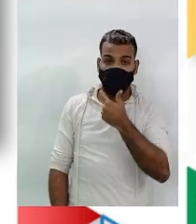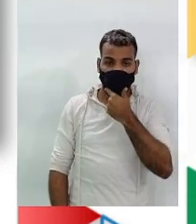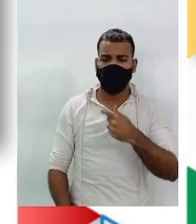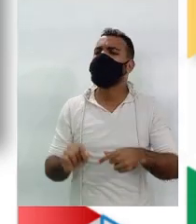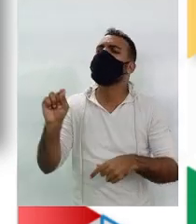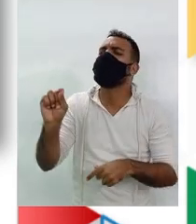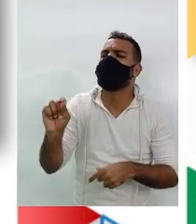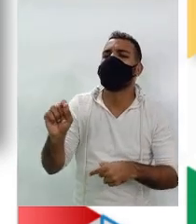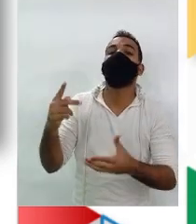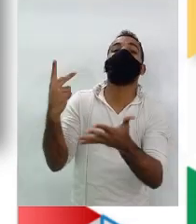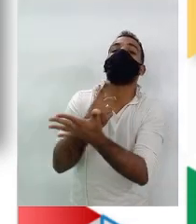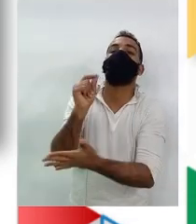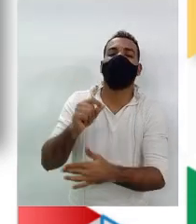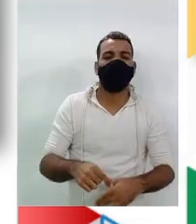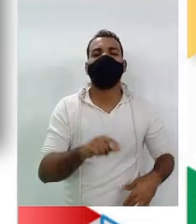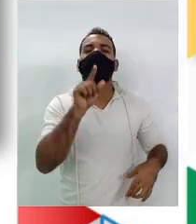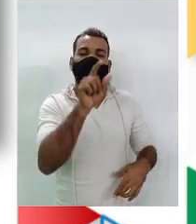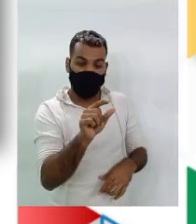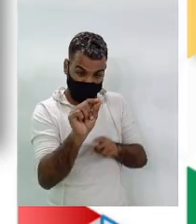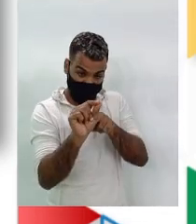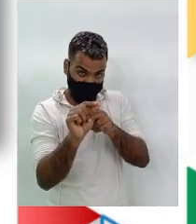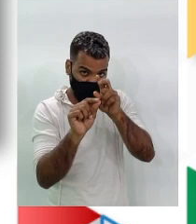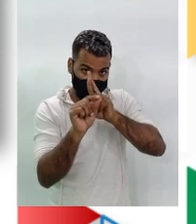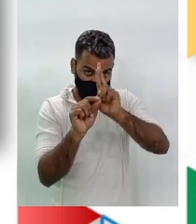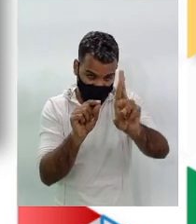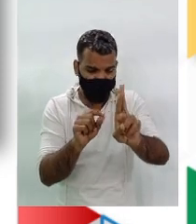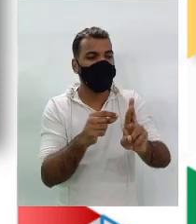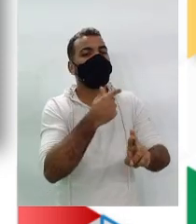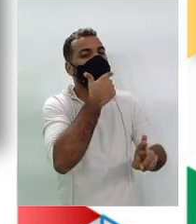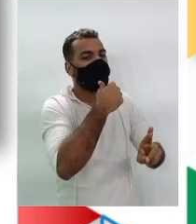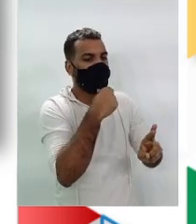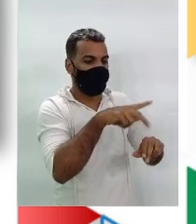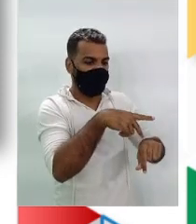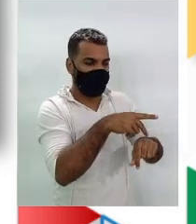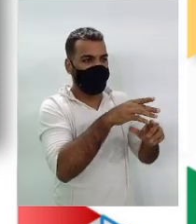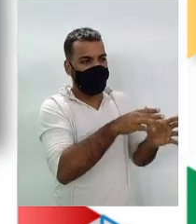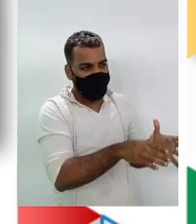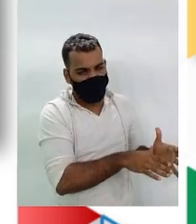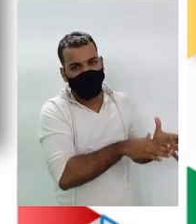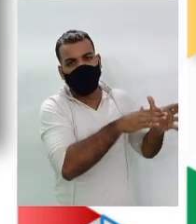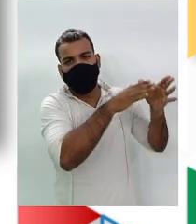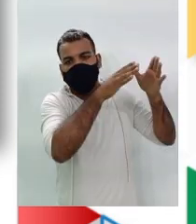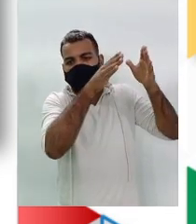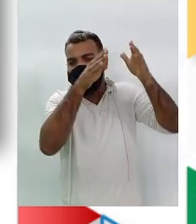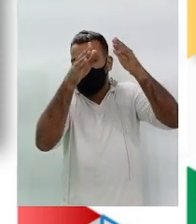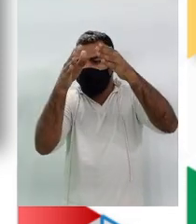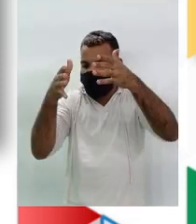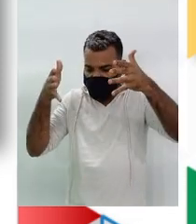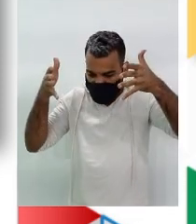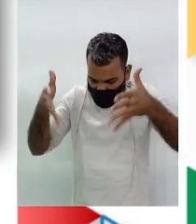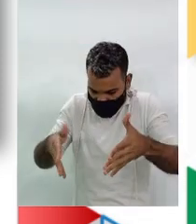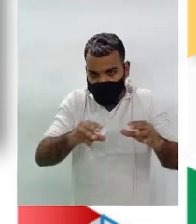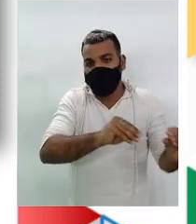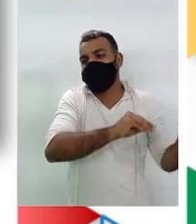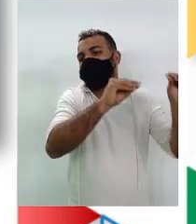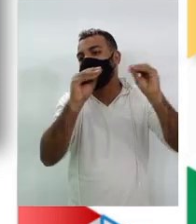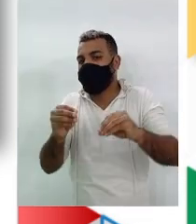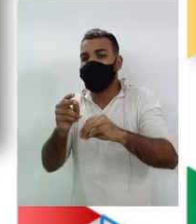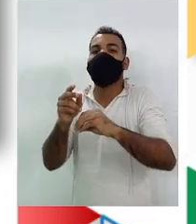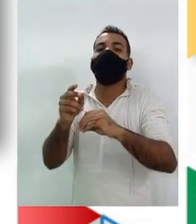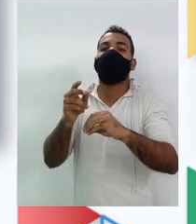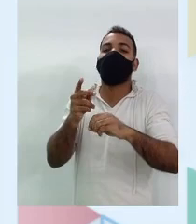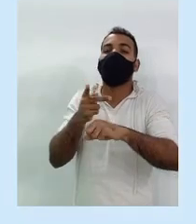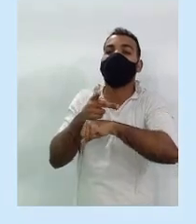Honduras, atravessa Guatemala e o México e chega a Nova York, nos Estados Unidos, em busca do seu pai.